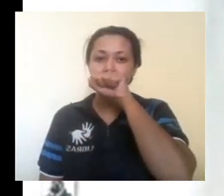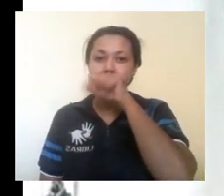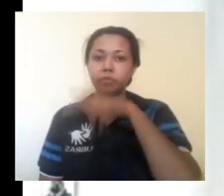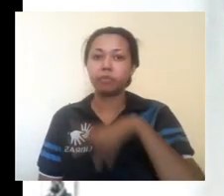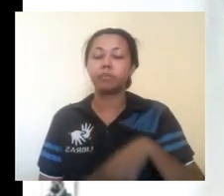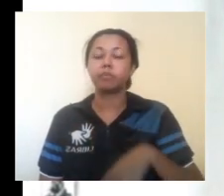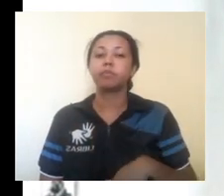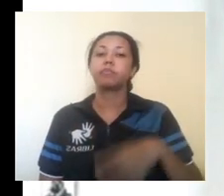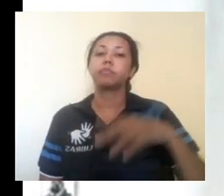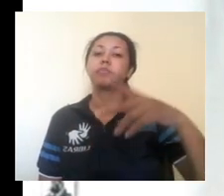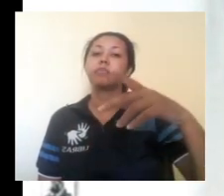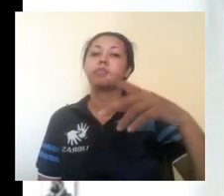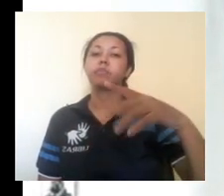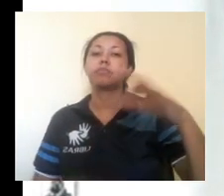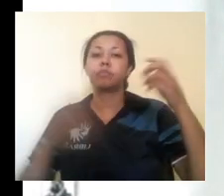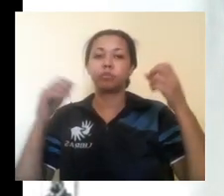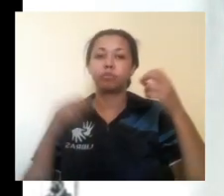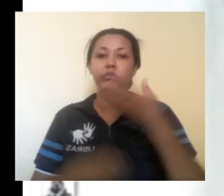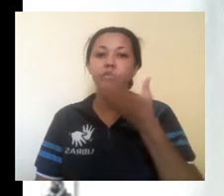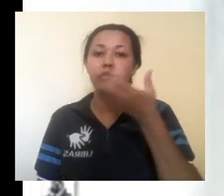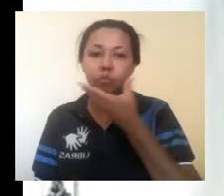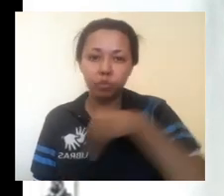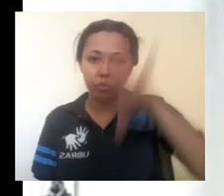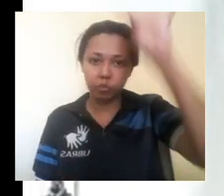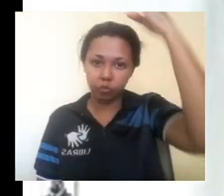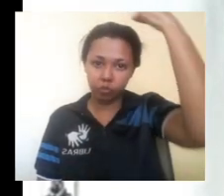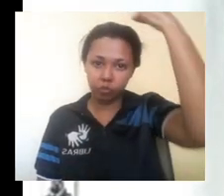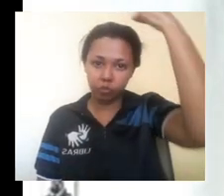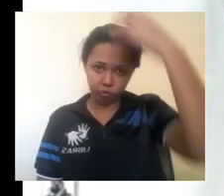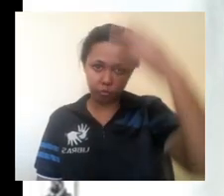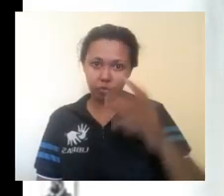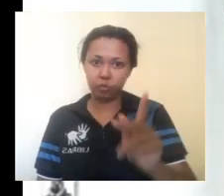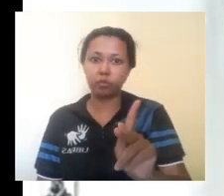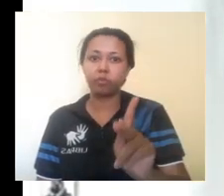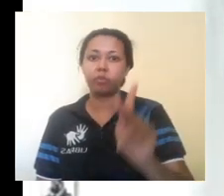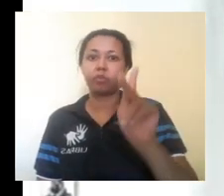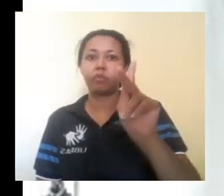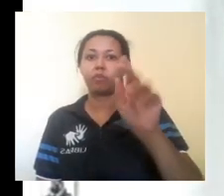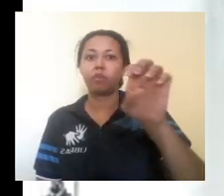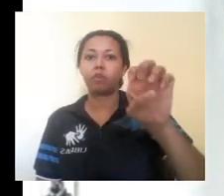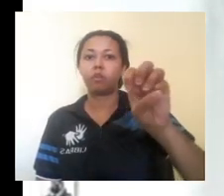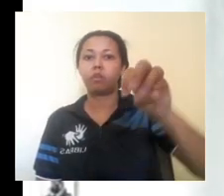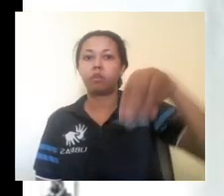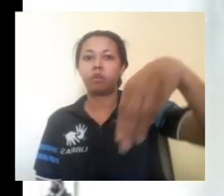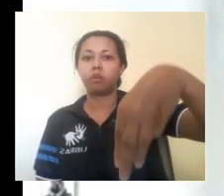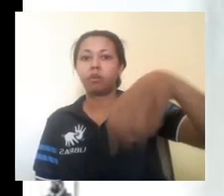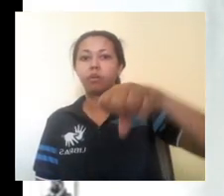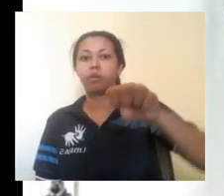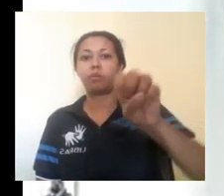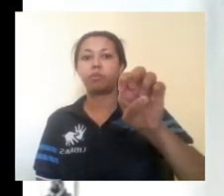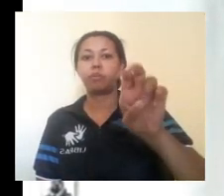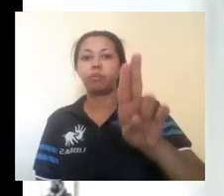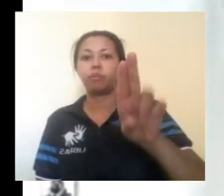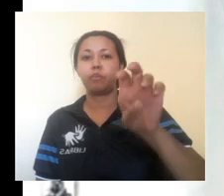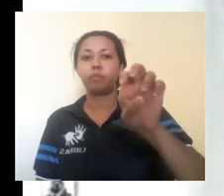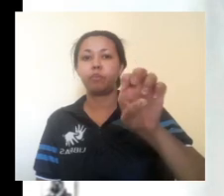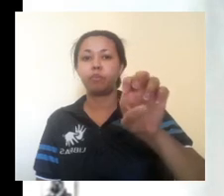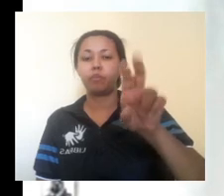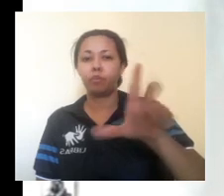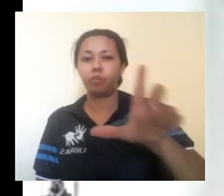senta com seu filho ali, ela é usada por Deus na vida daquele menino, naquele momento, e ela diz lá, né, quais eram